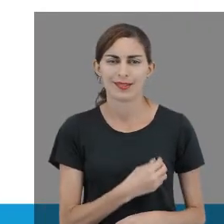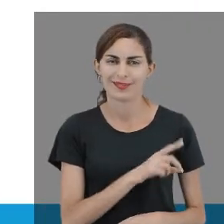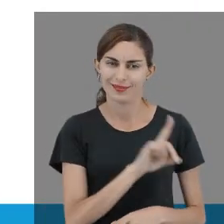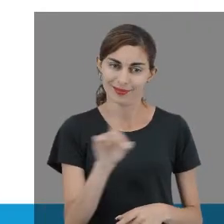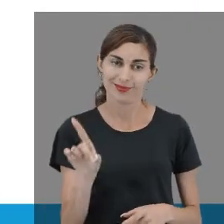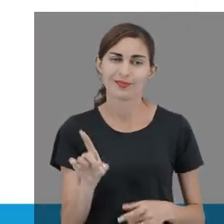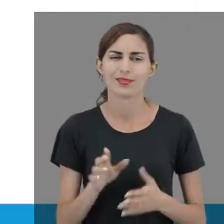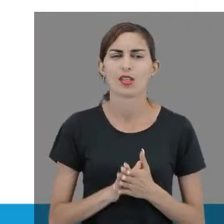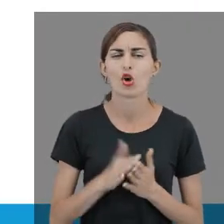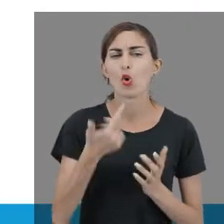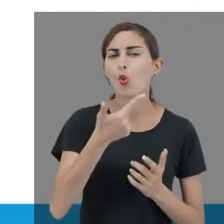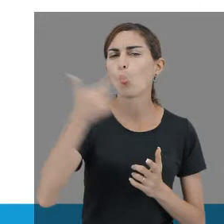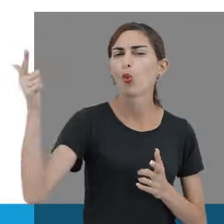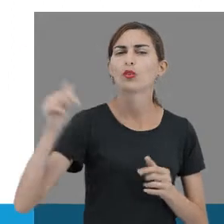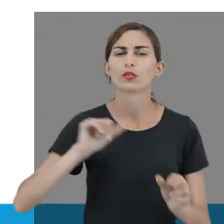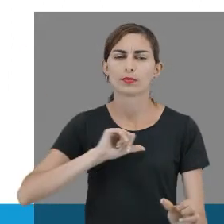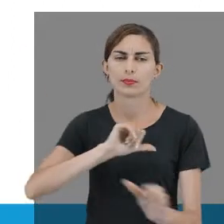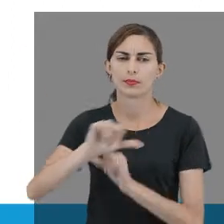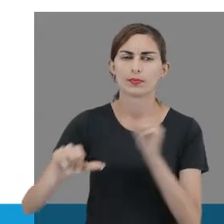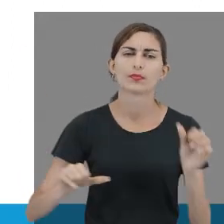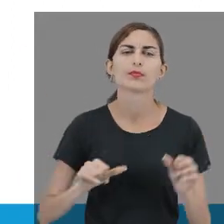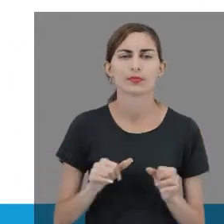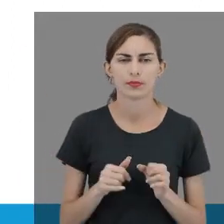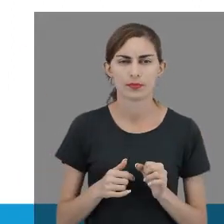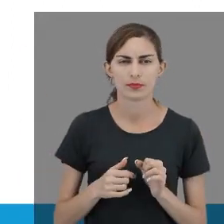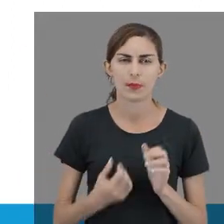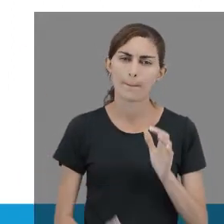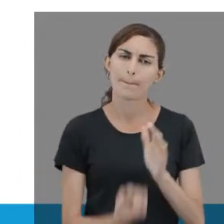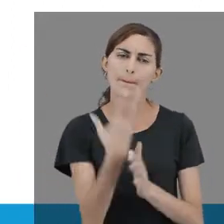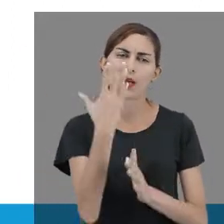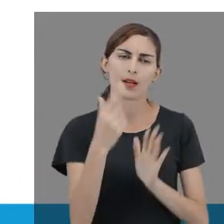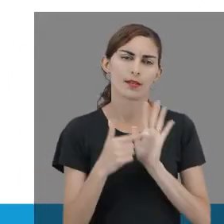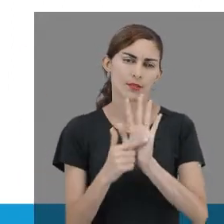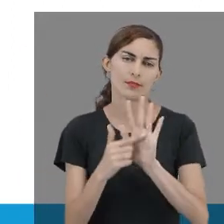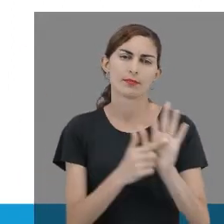de vida, outras alterações